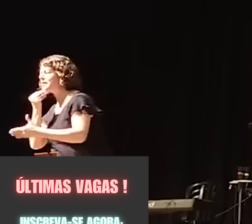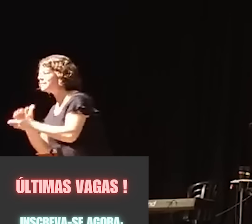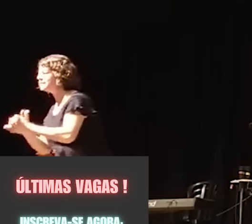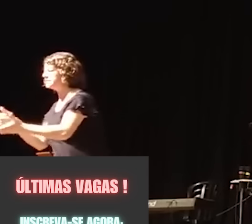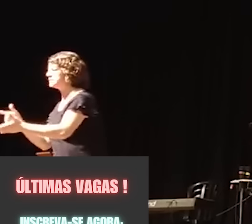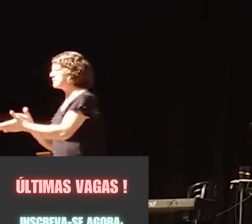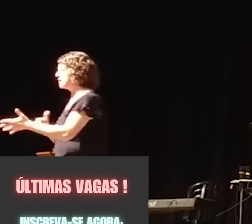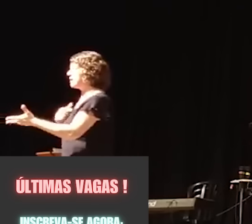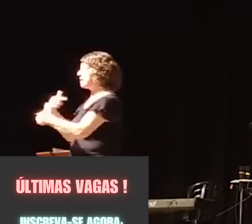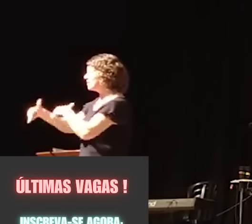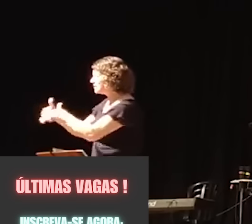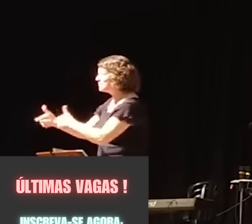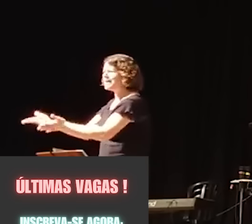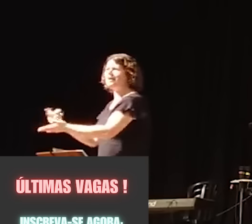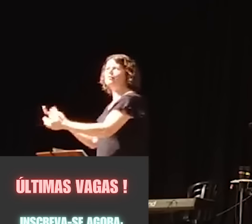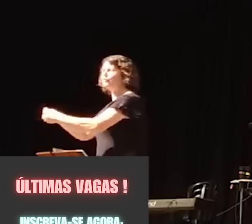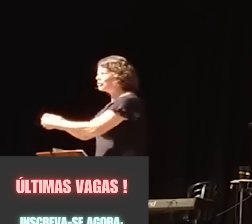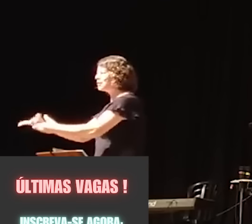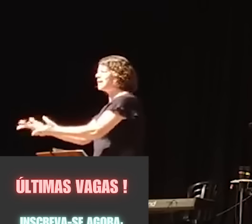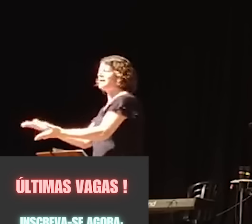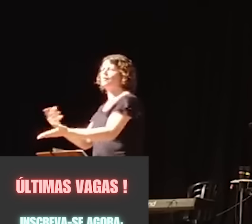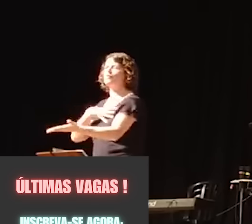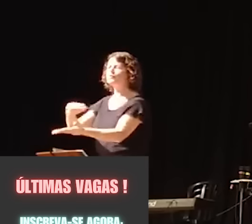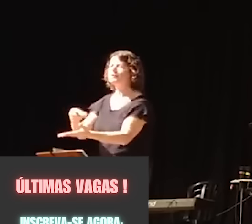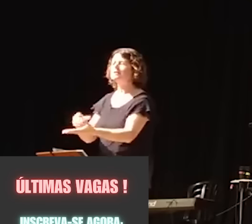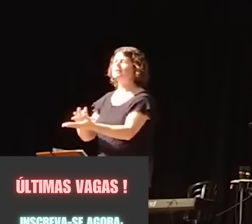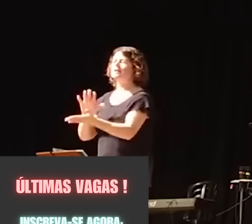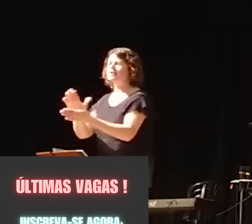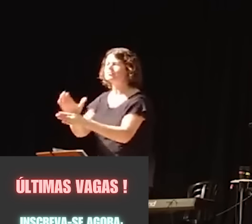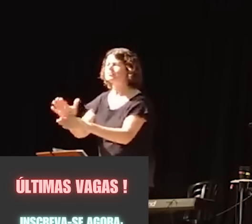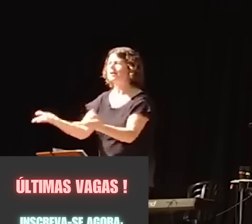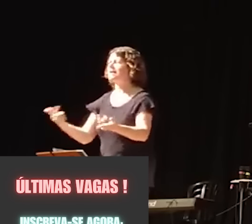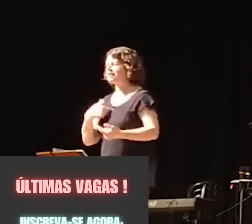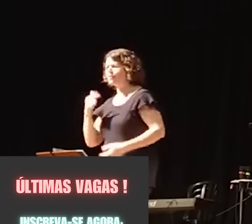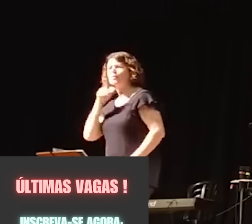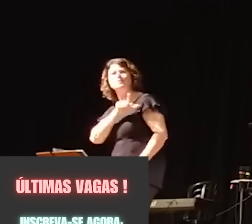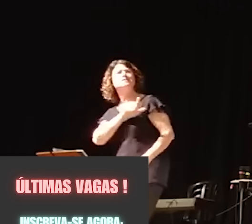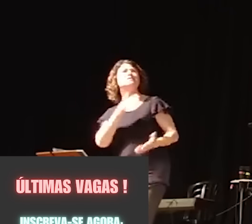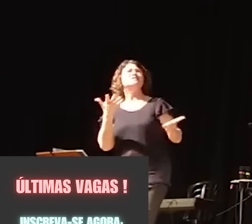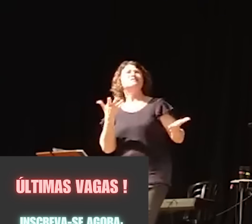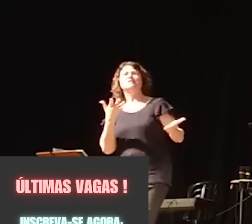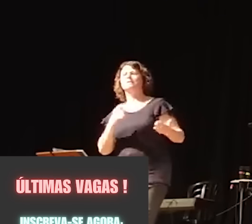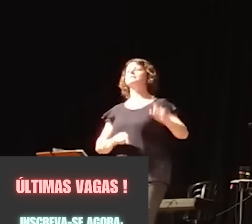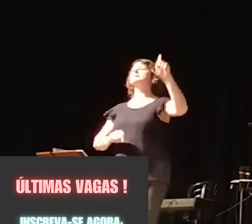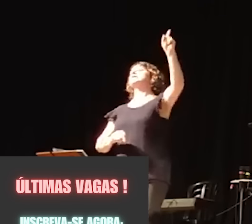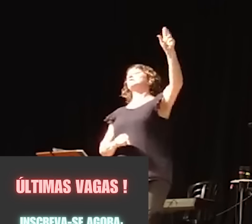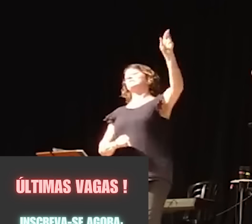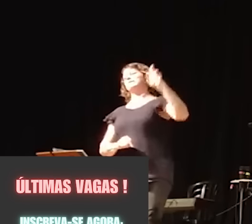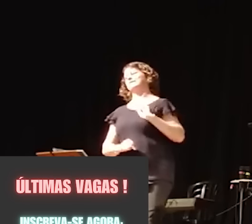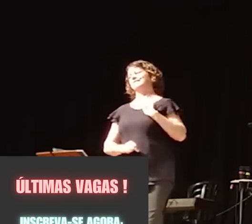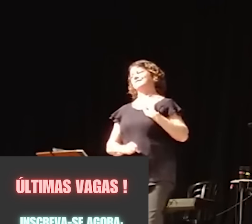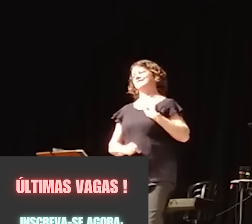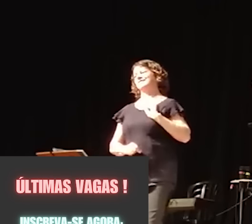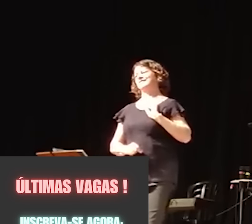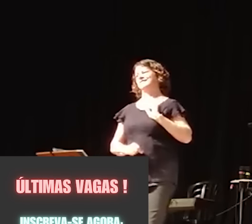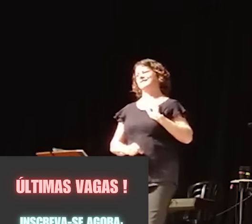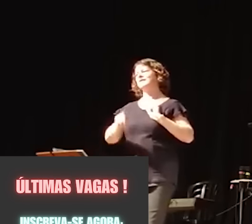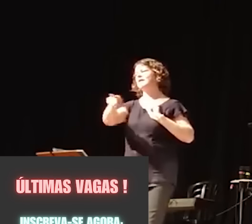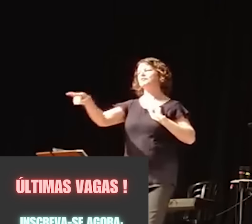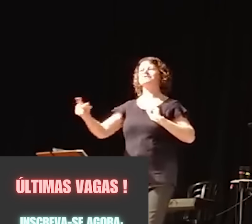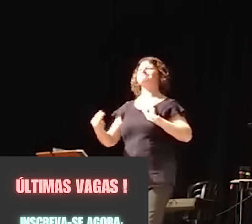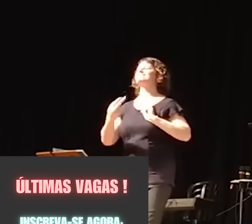minha família Deus ele vai falar com você mas se Deus não falar nada